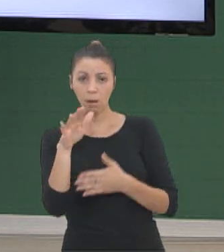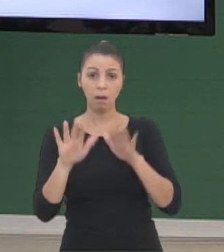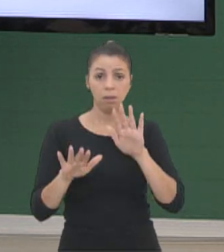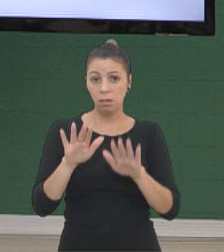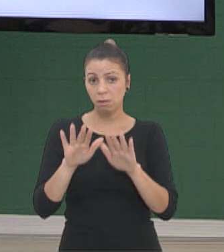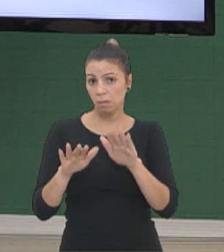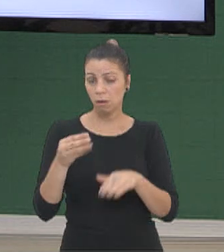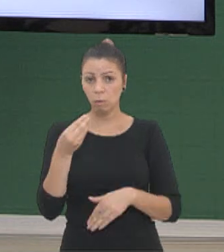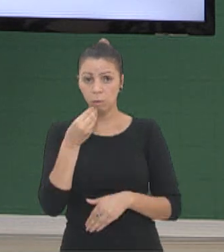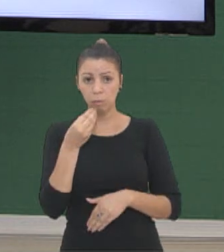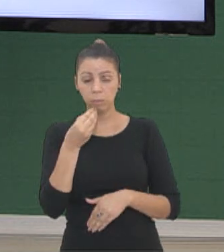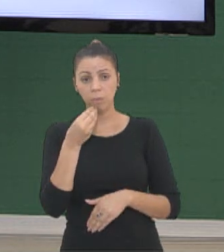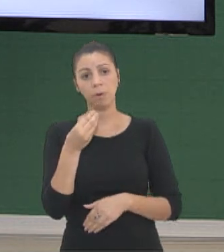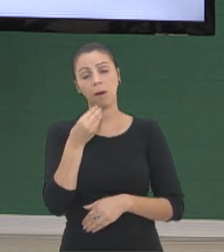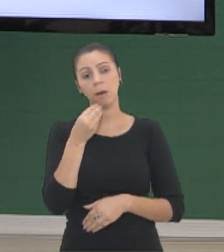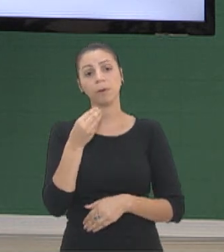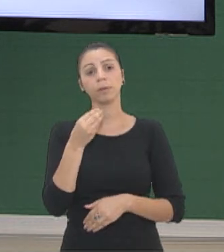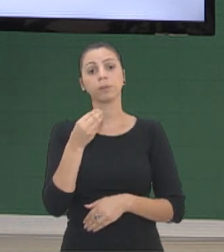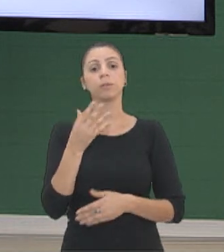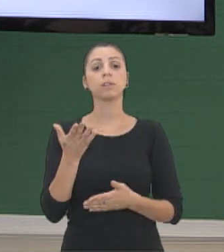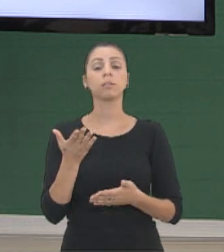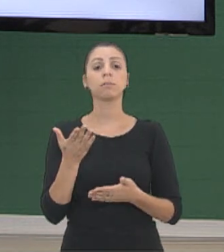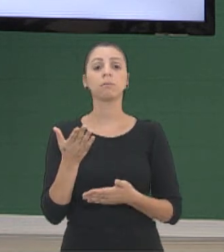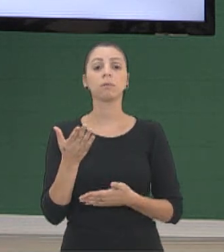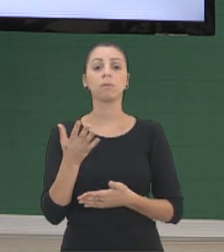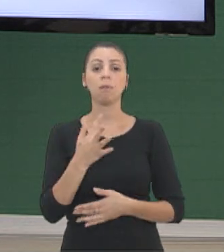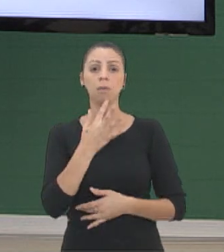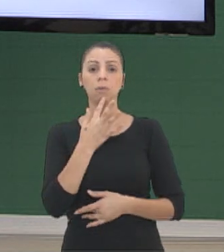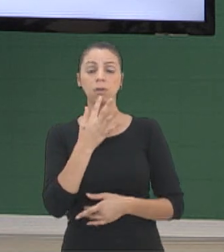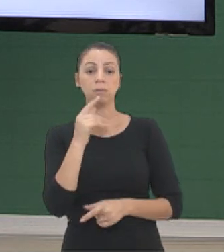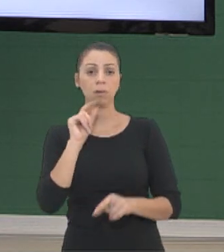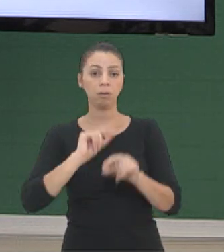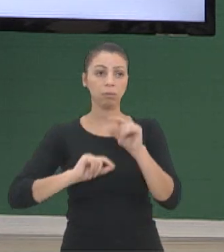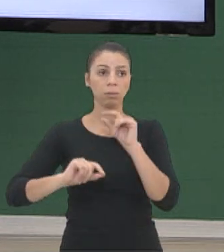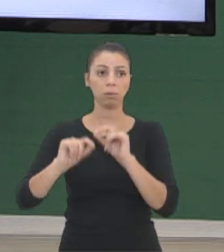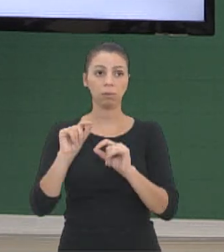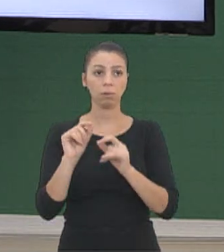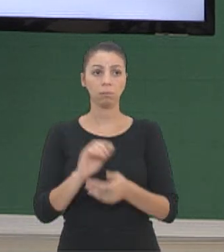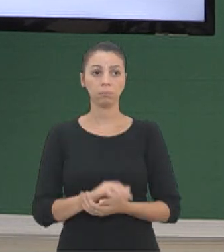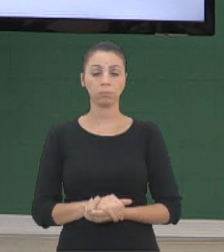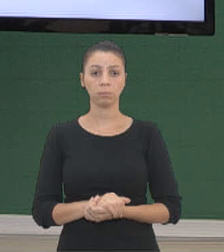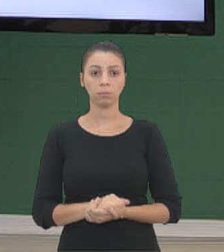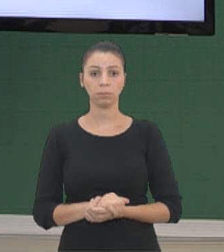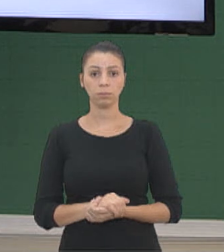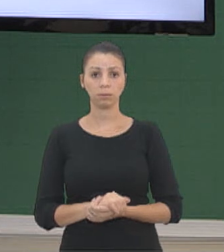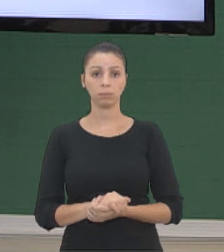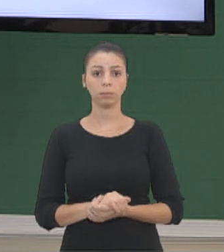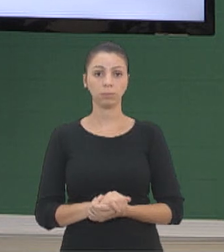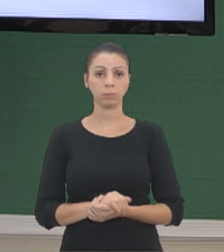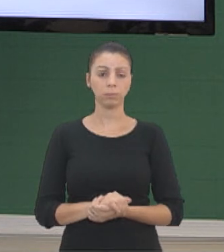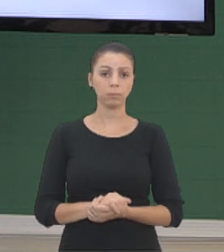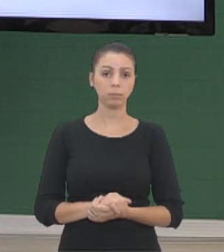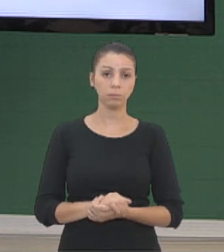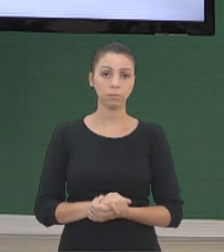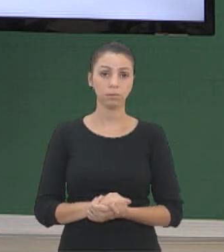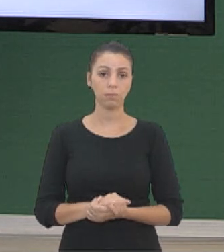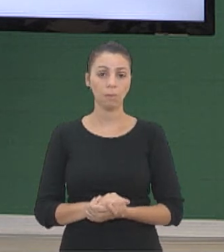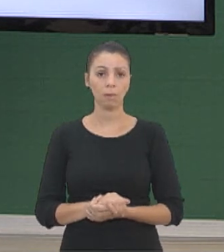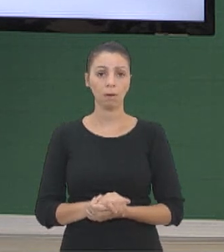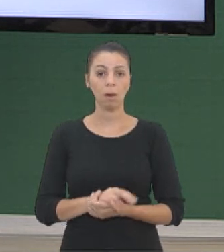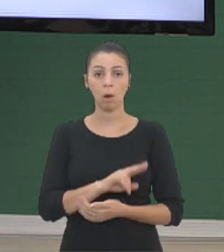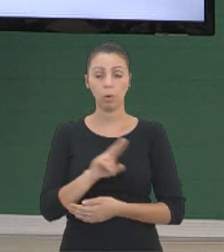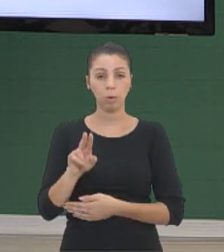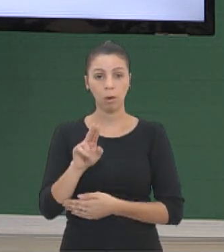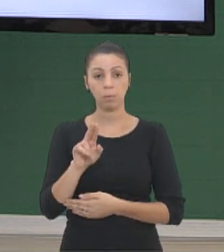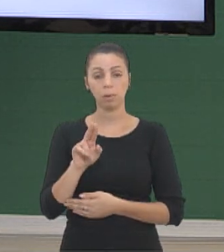de conhecer um mecanismo criado nessa época. Por mais que ele leve um nome de uma pessoa, não